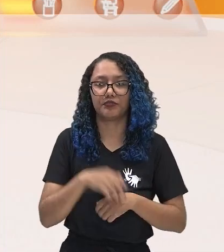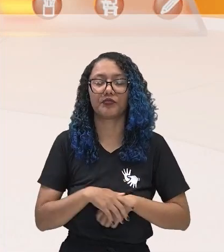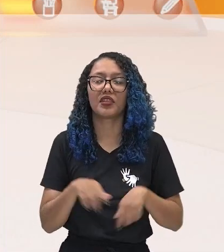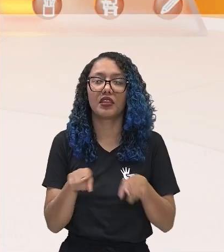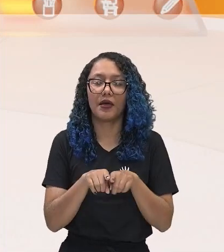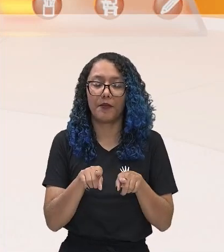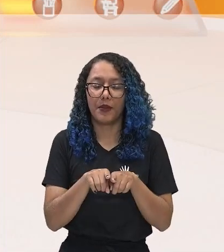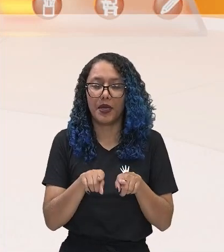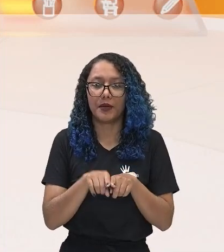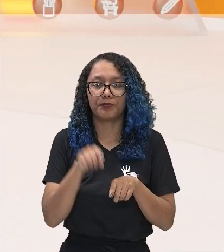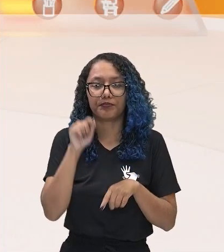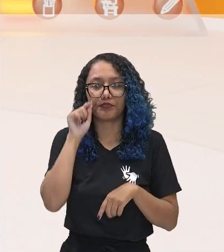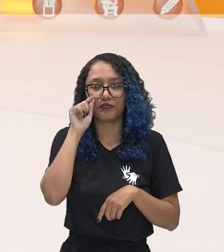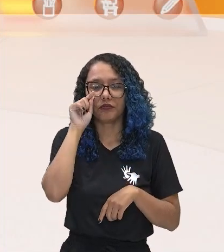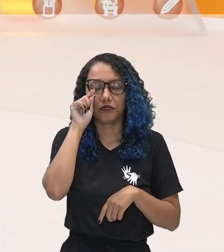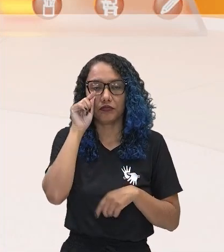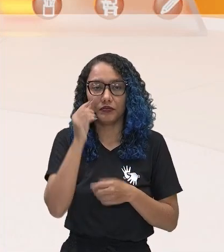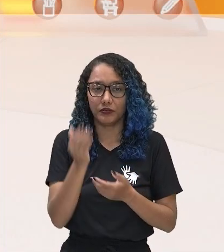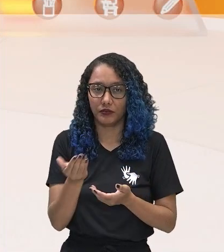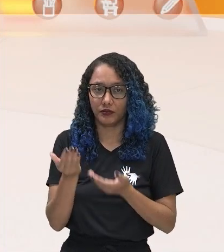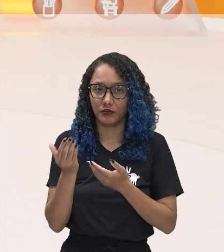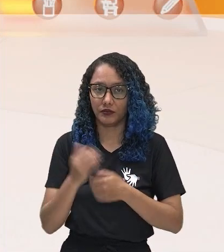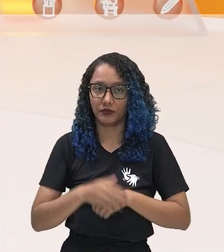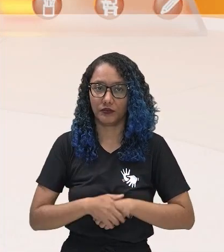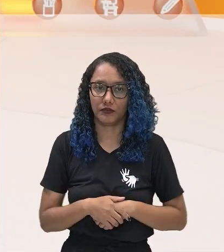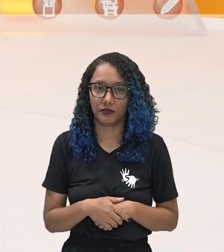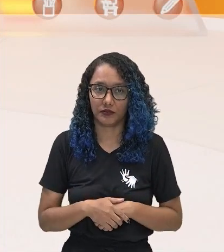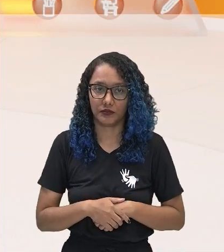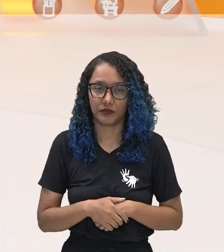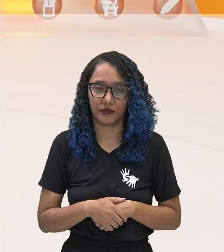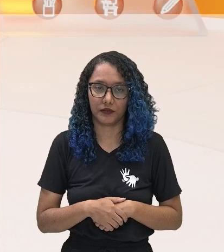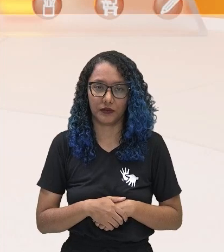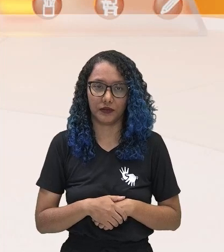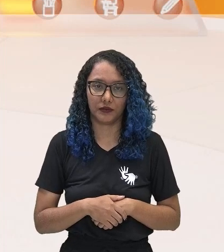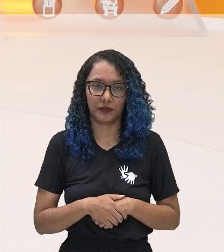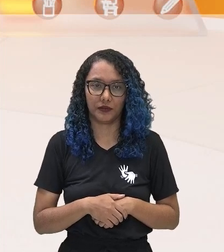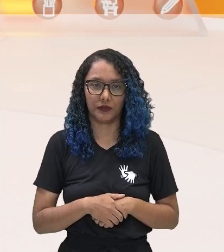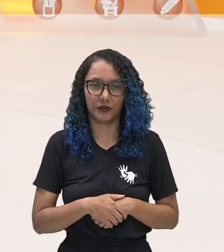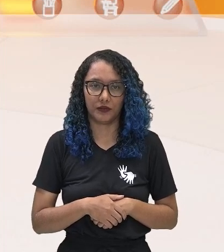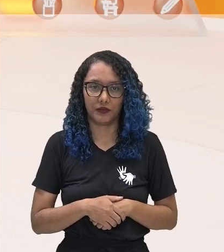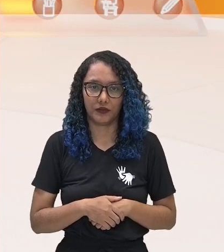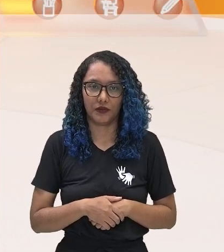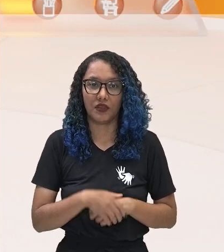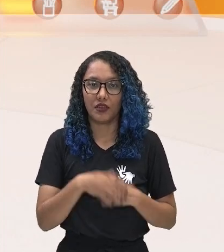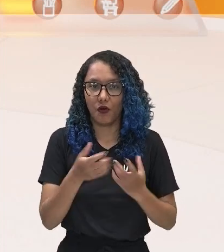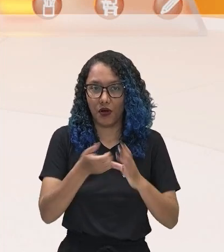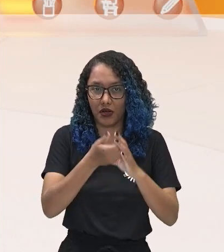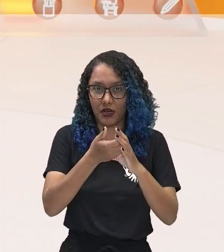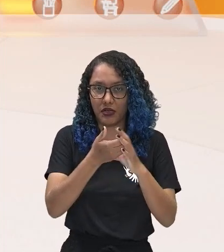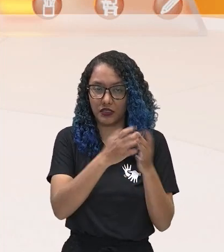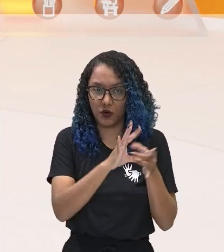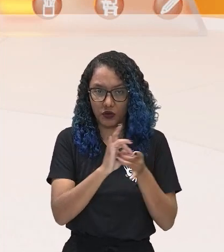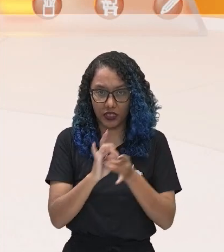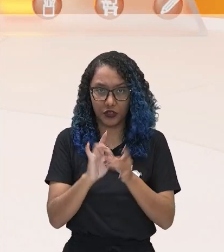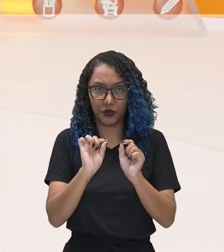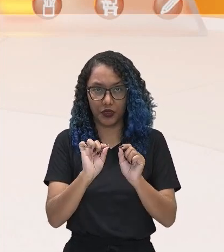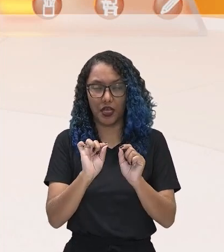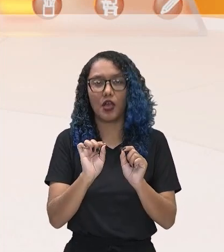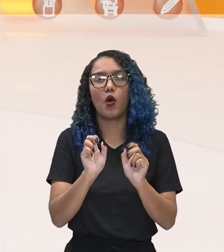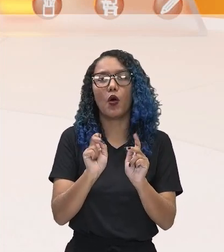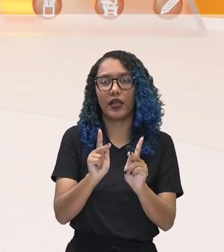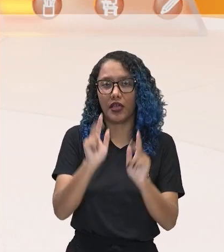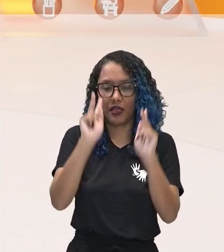só. Nessa condição na qual o homem existe e a sua vida é